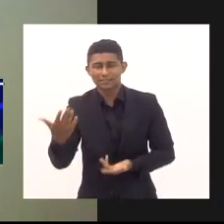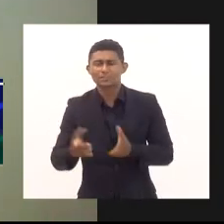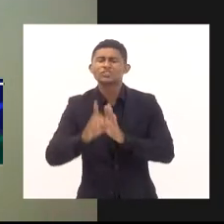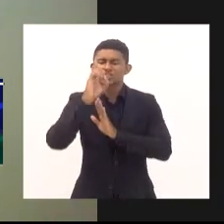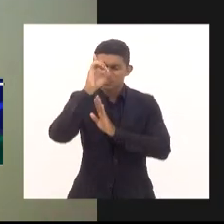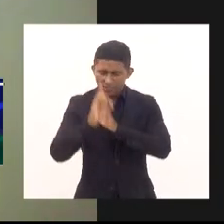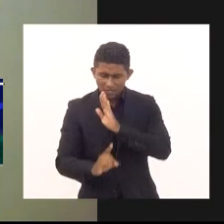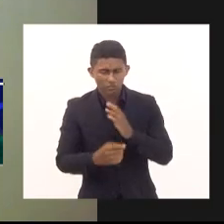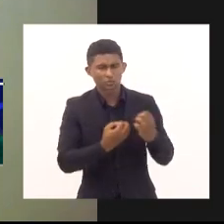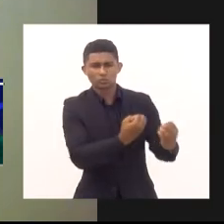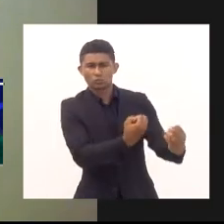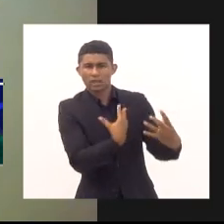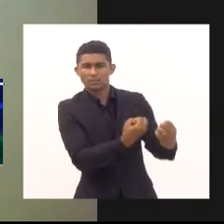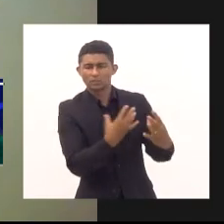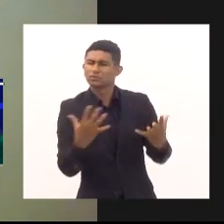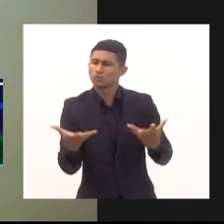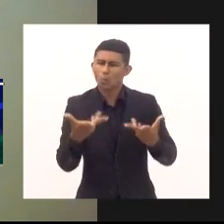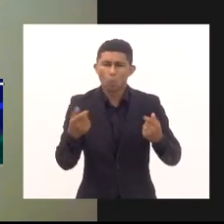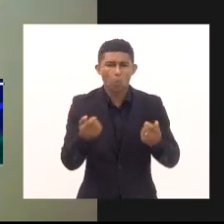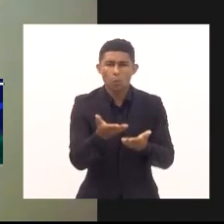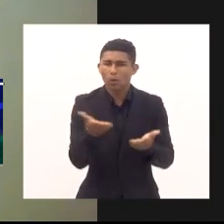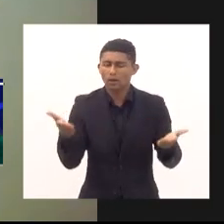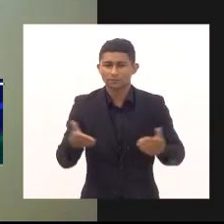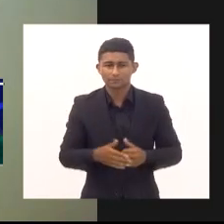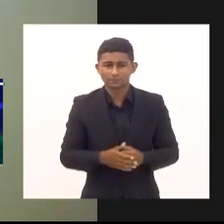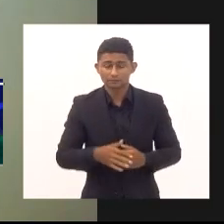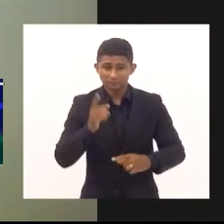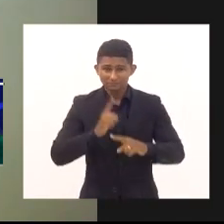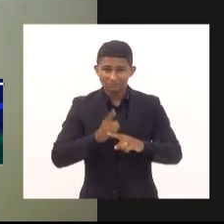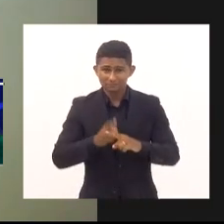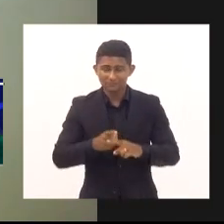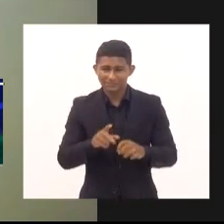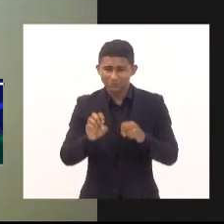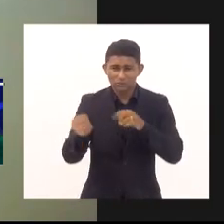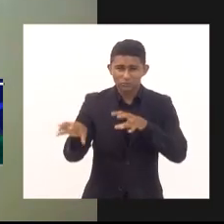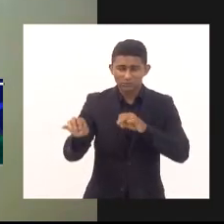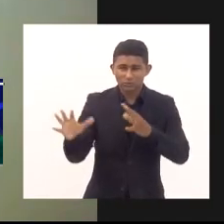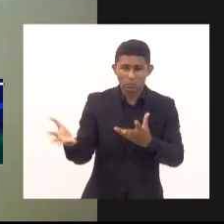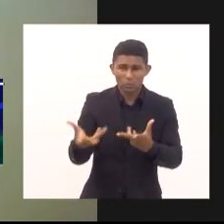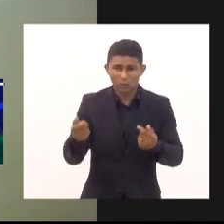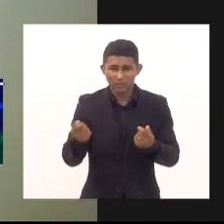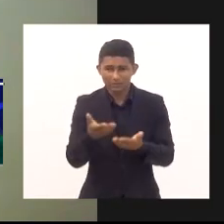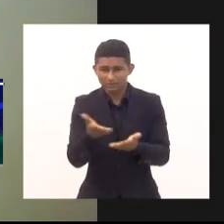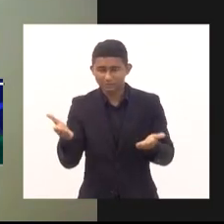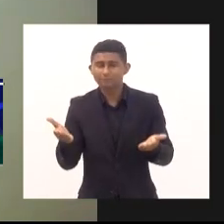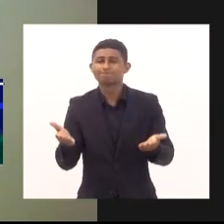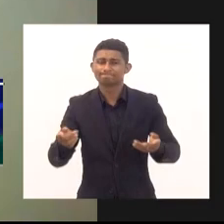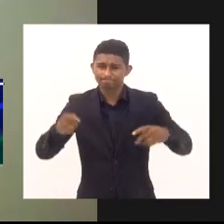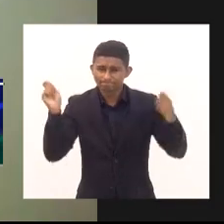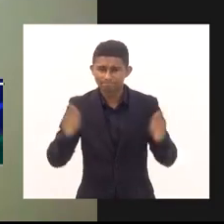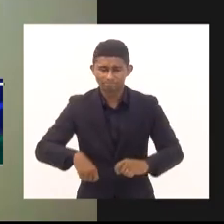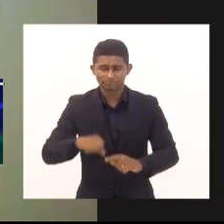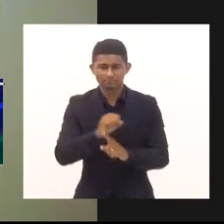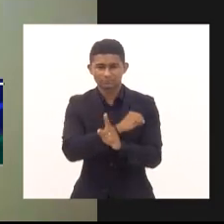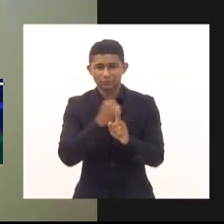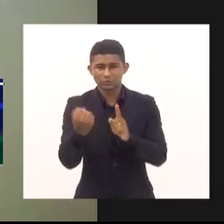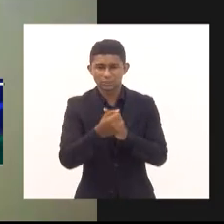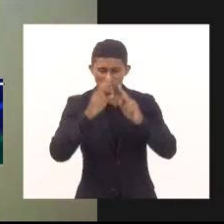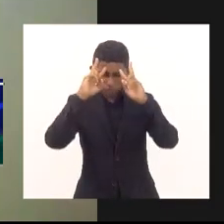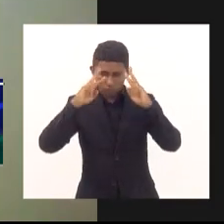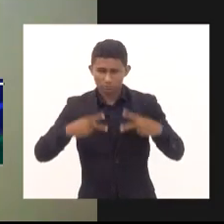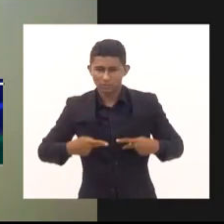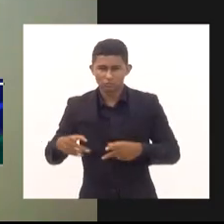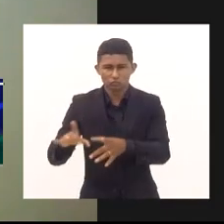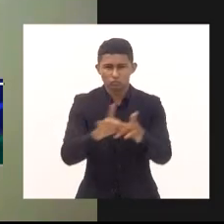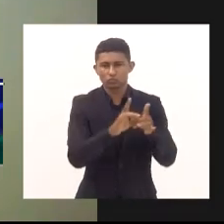uma educação de qualidade, porque somente através de uma educação de qualidade podemos construir uma sociedade humana e fraterna.